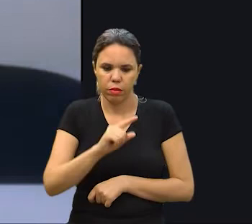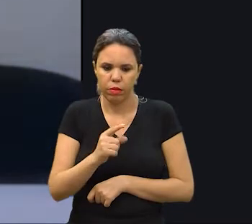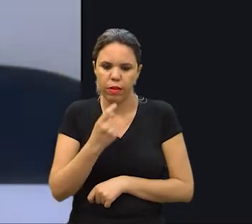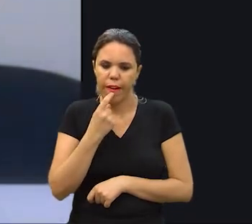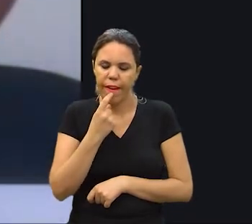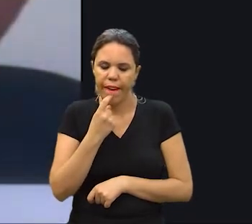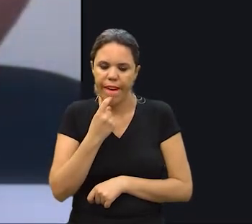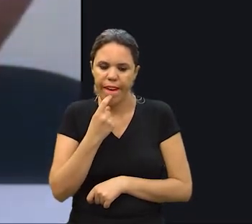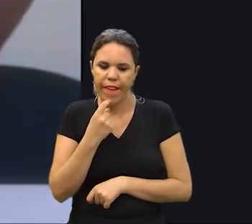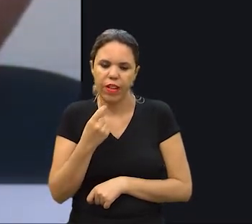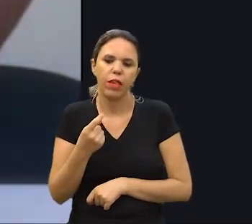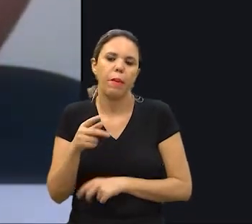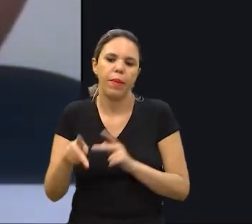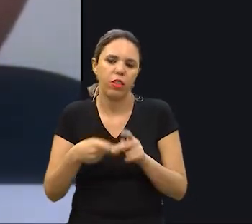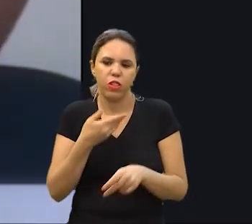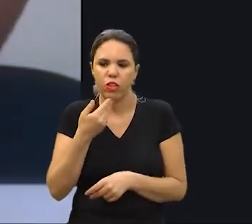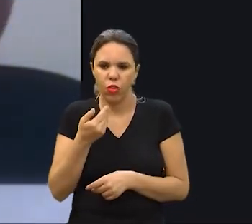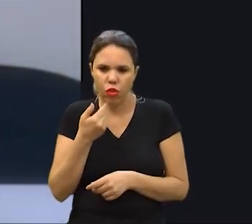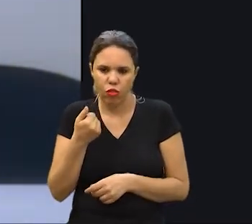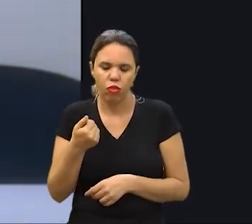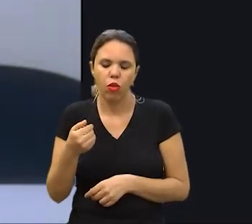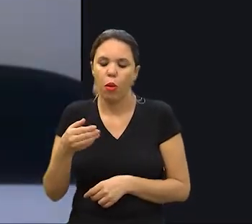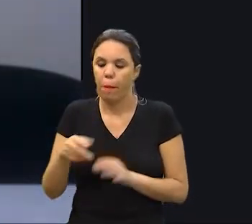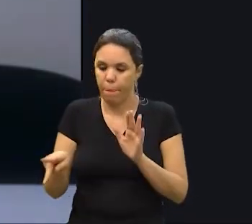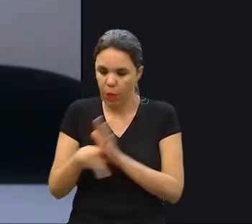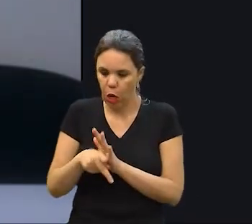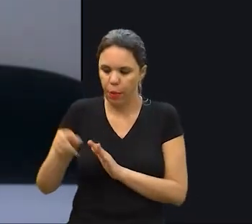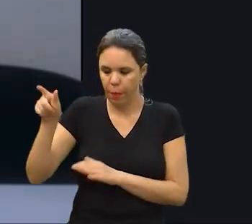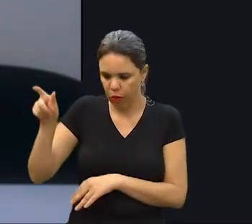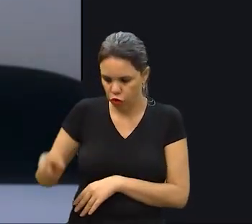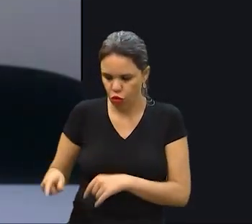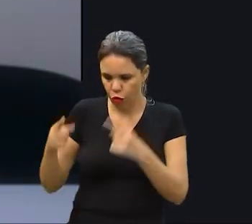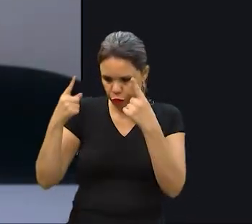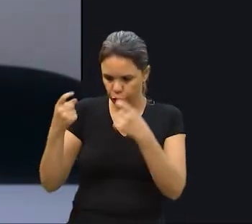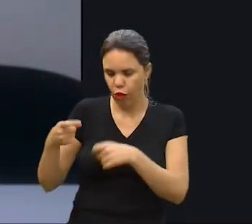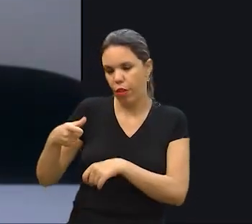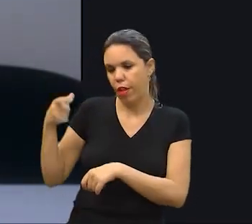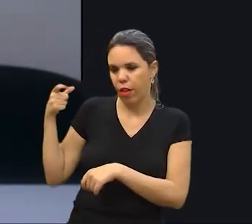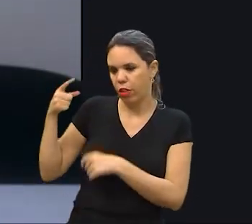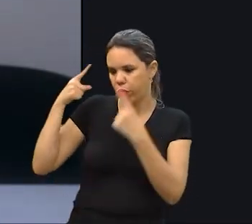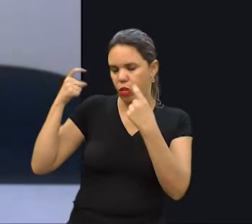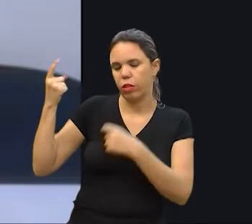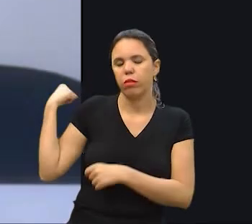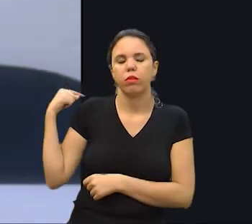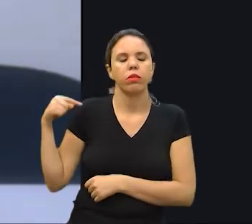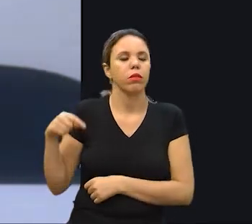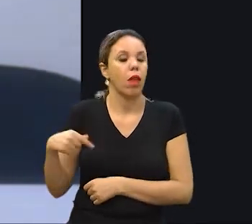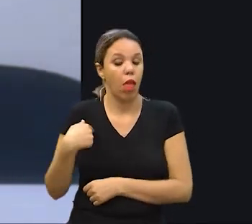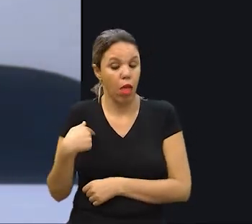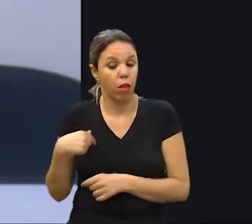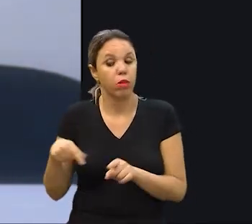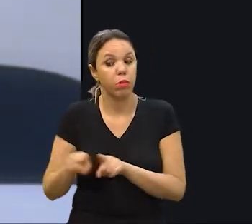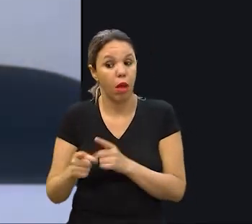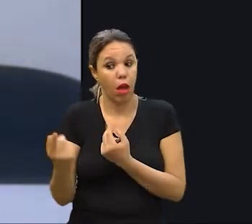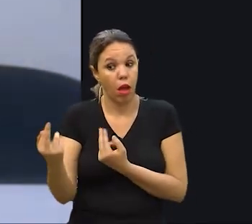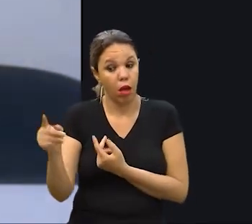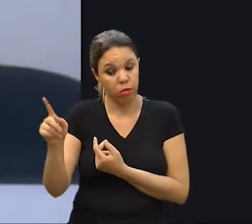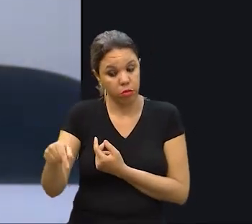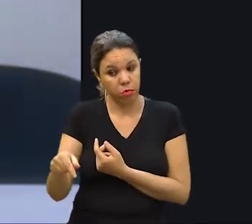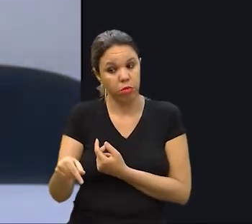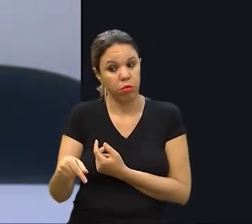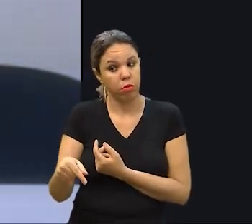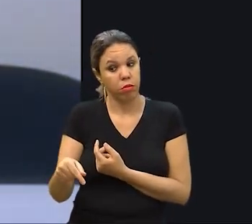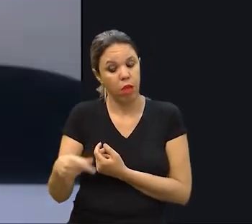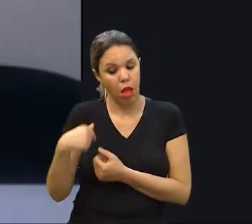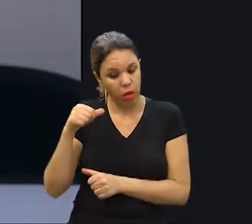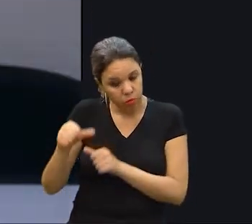eu, não é nenhum facilitador, é o próprio participante, que fala assim, olha, eu também pensava